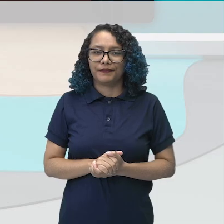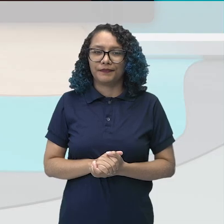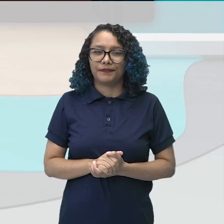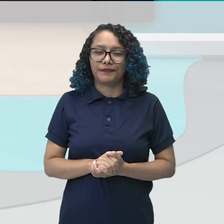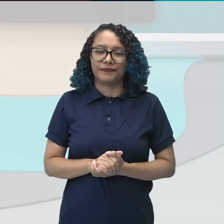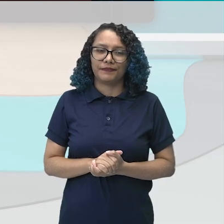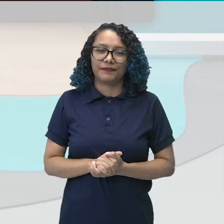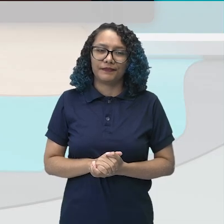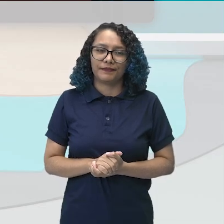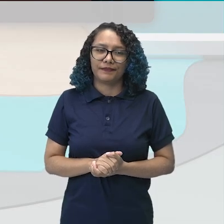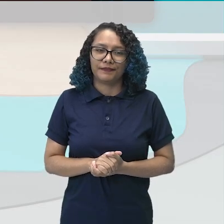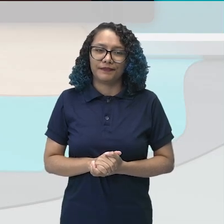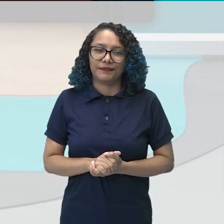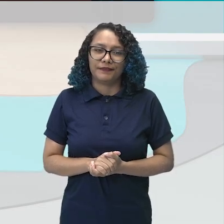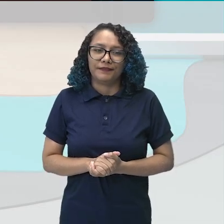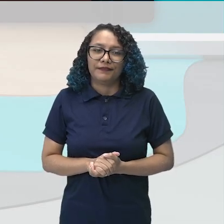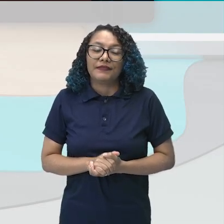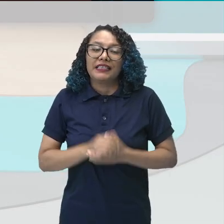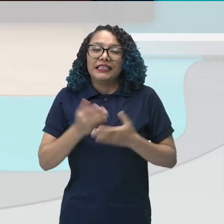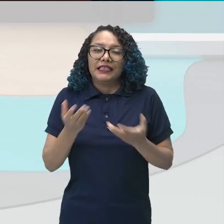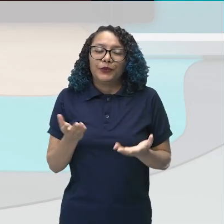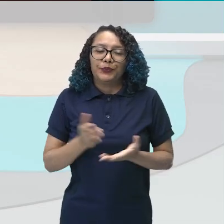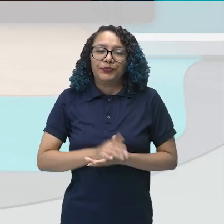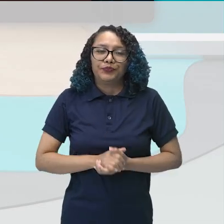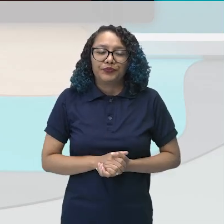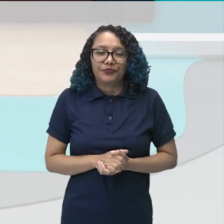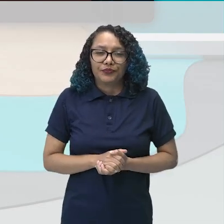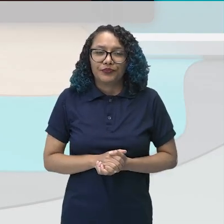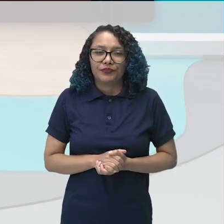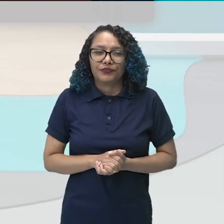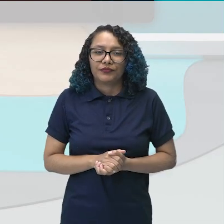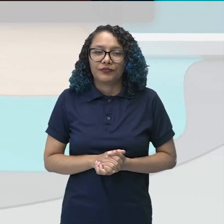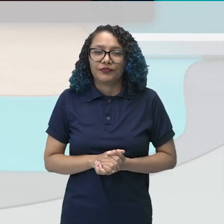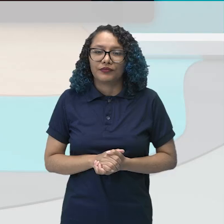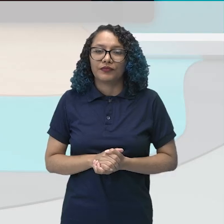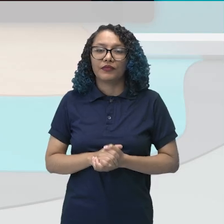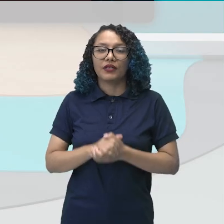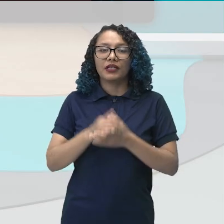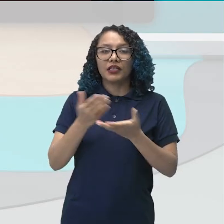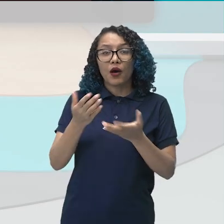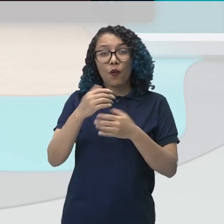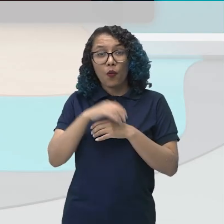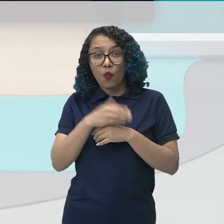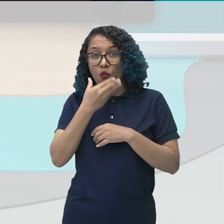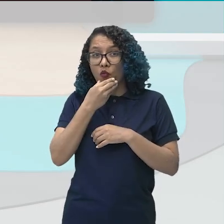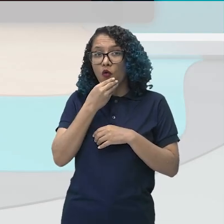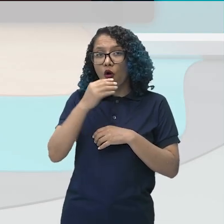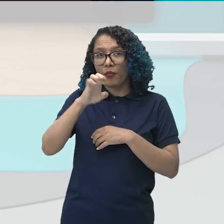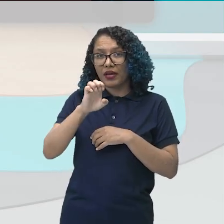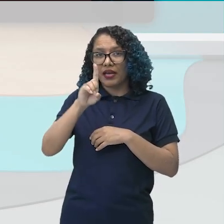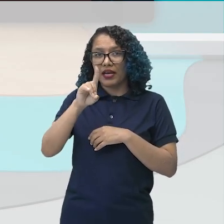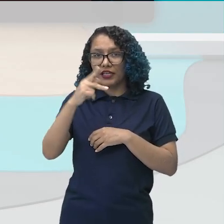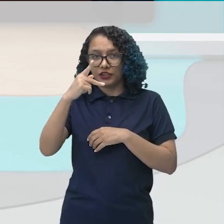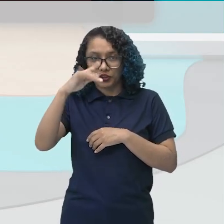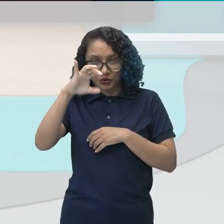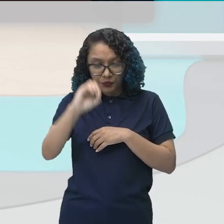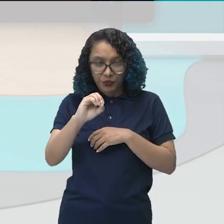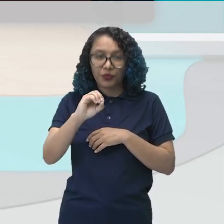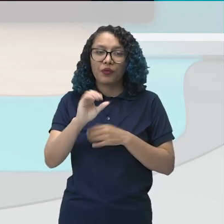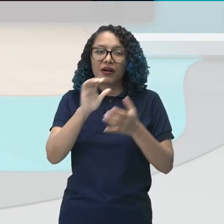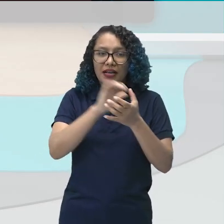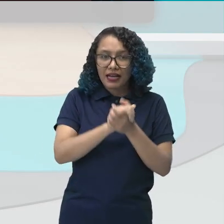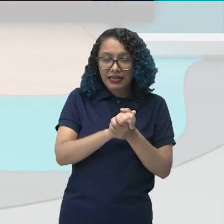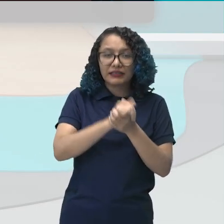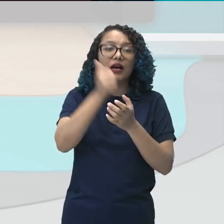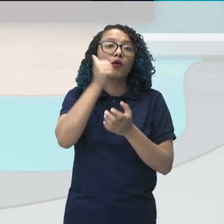Então, vamos finalizar essa tragédia aí. Então, Édipo, ele casa com a rainha, certo, de Tebas, que é Jocasta,